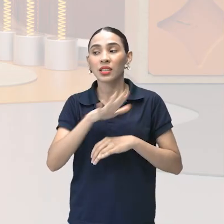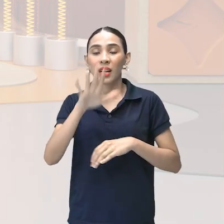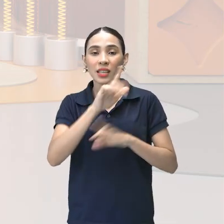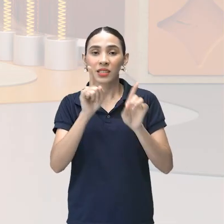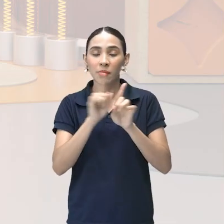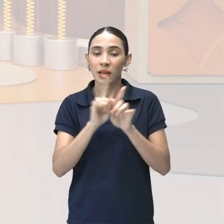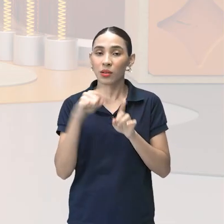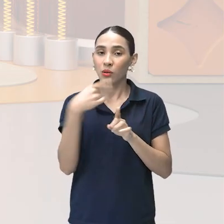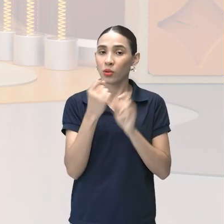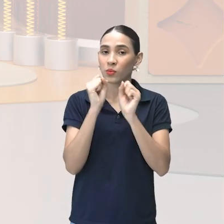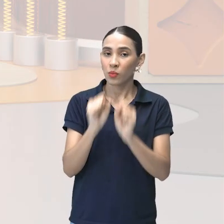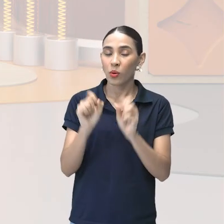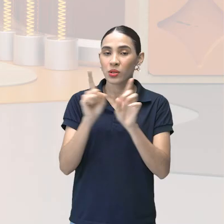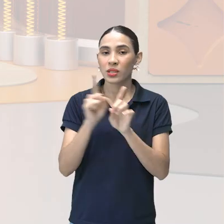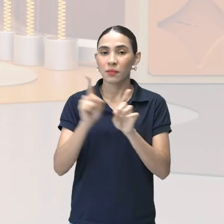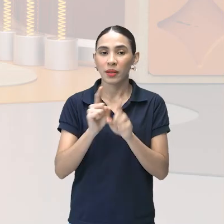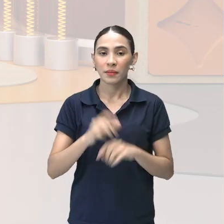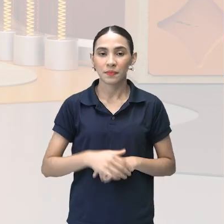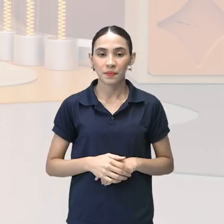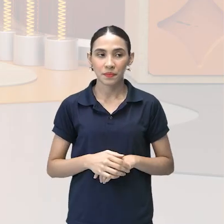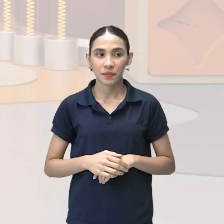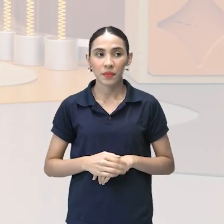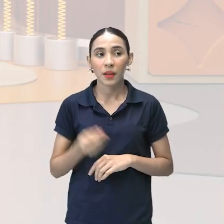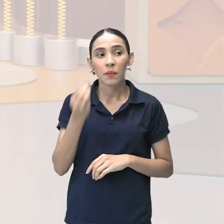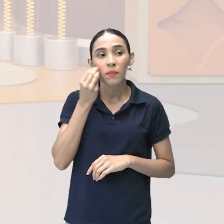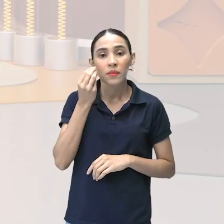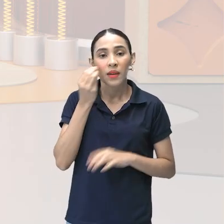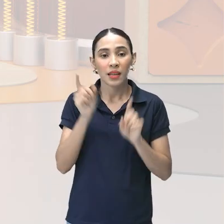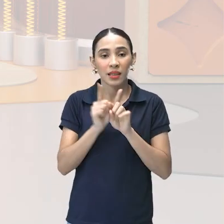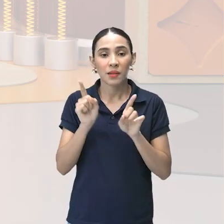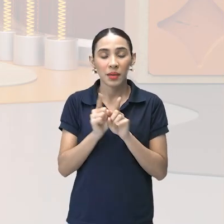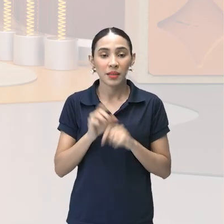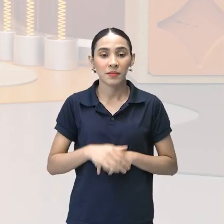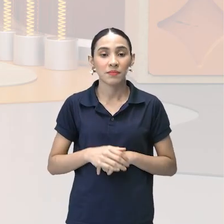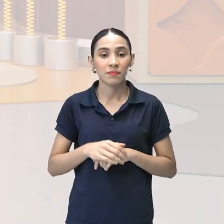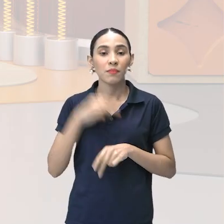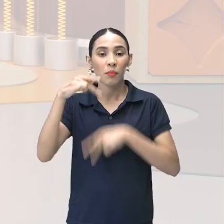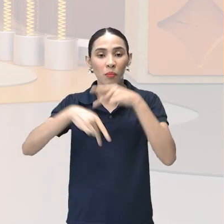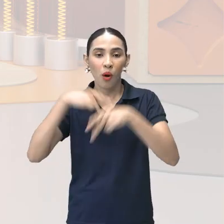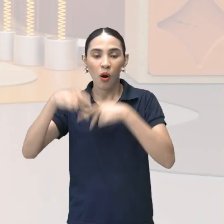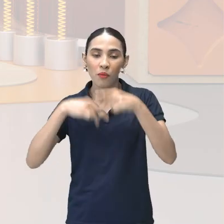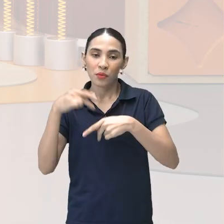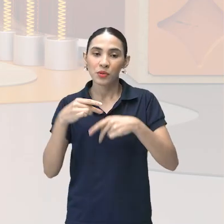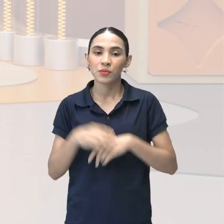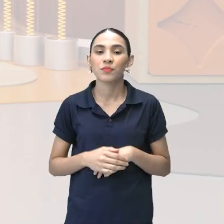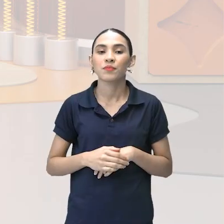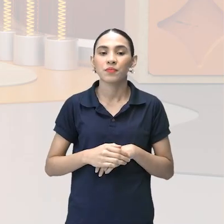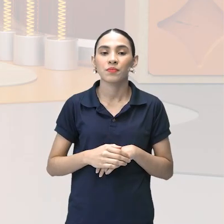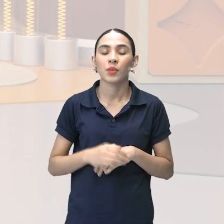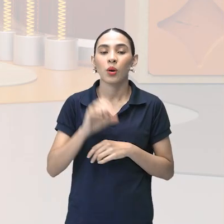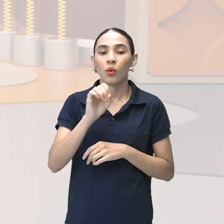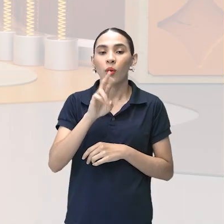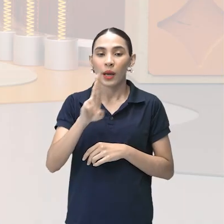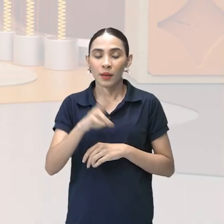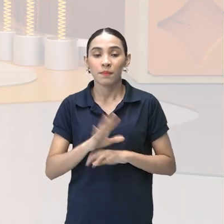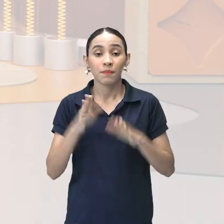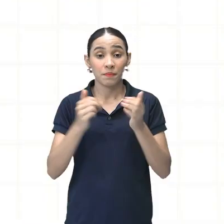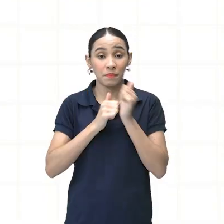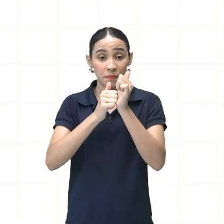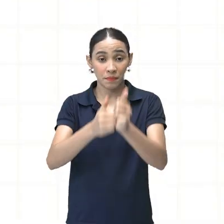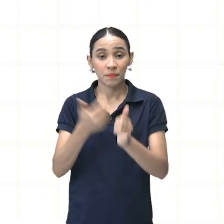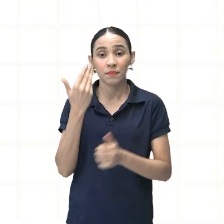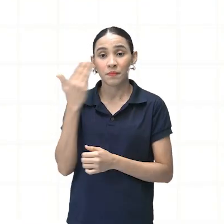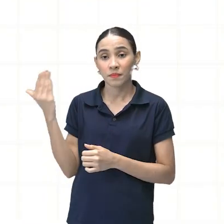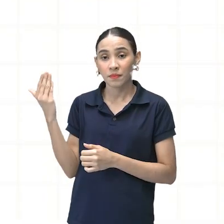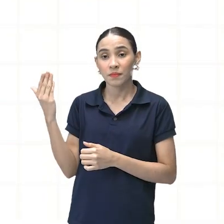gerais que a gente pode observar nessas civilizações tidas como civilizações orientais? Acompanhe aqui